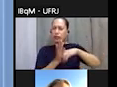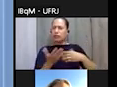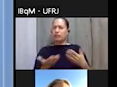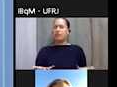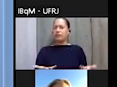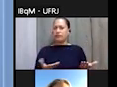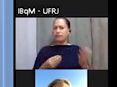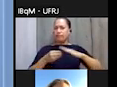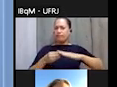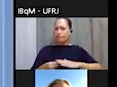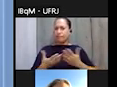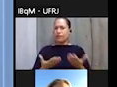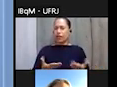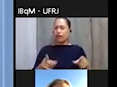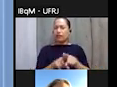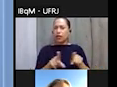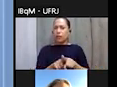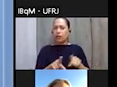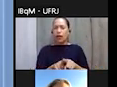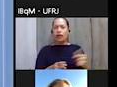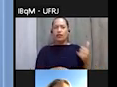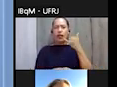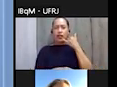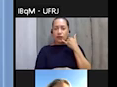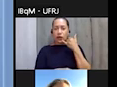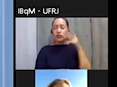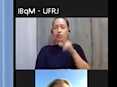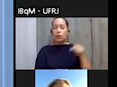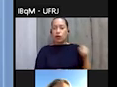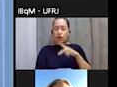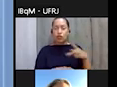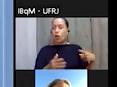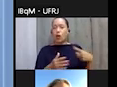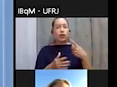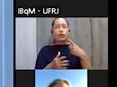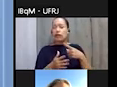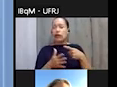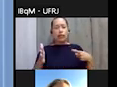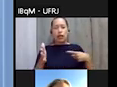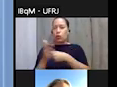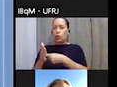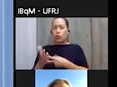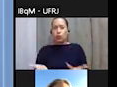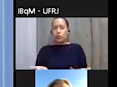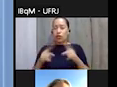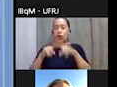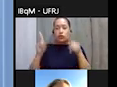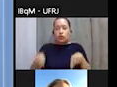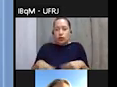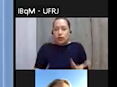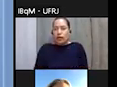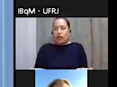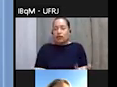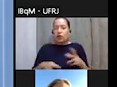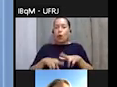distribuição do telefone de professores que façam denúncias dos operários, dos trabalhadores, pelo fato de eles possuírem